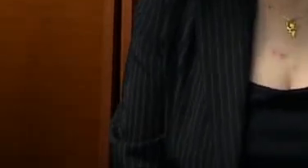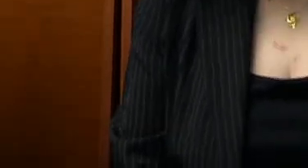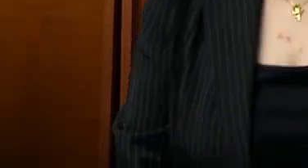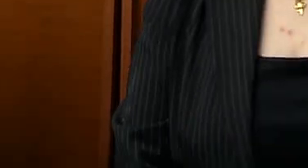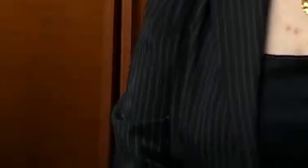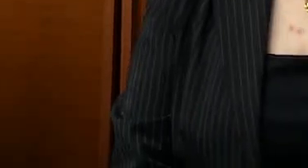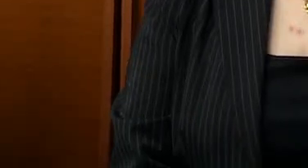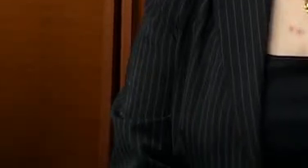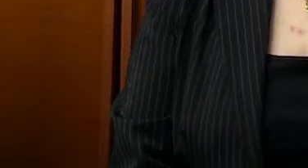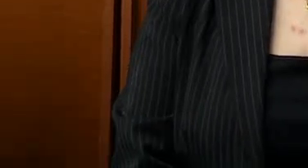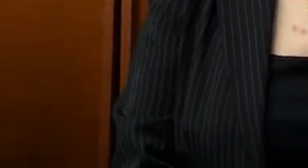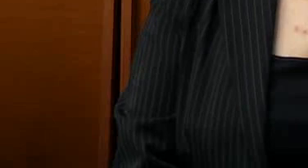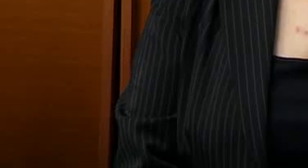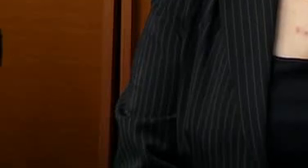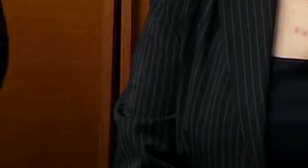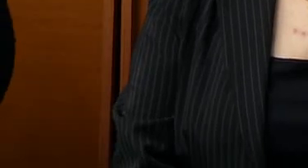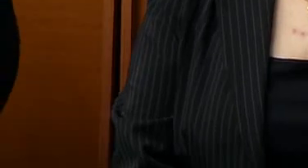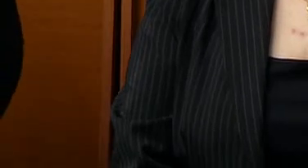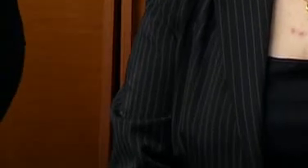você